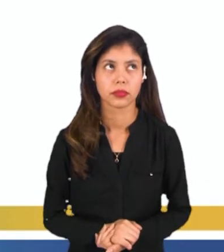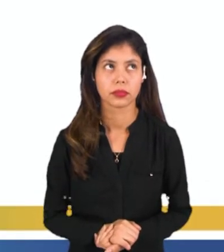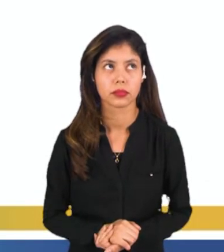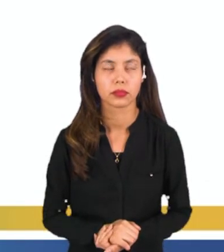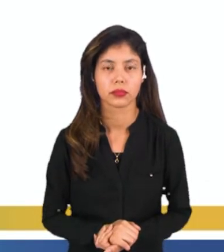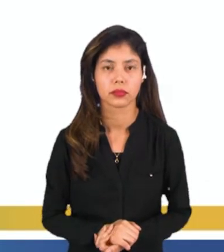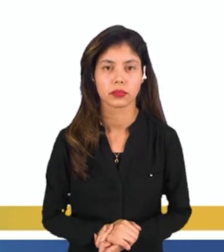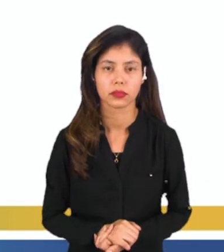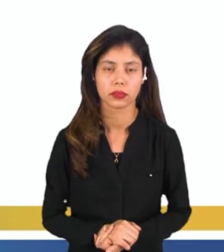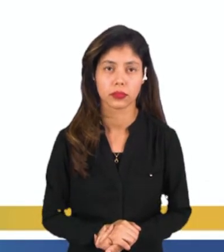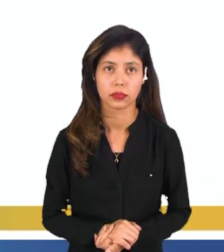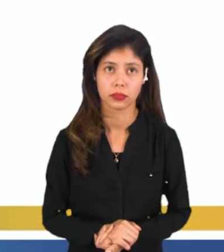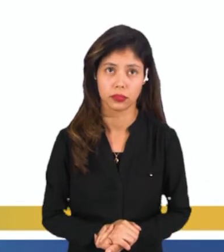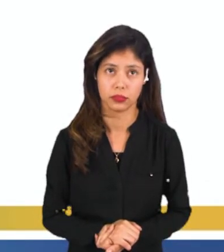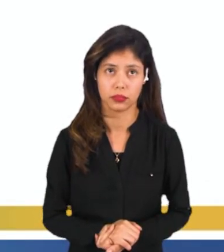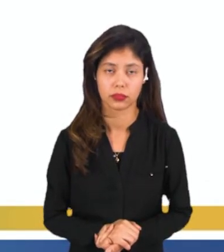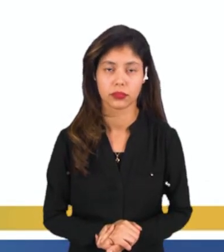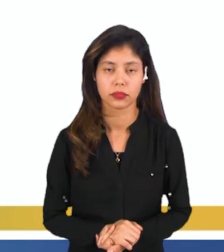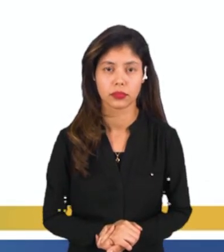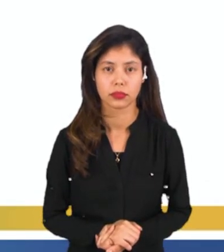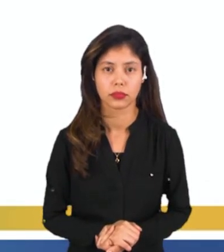1937. Tercera Residencia,